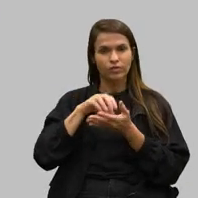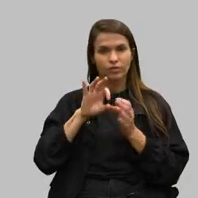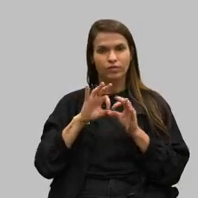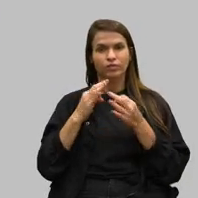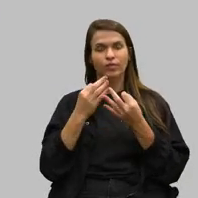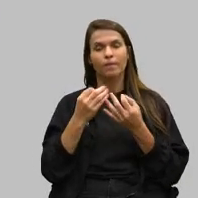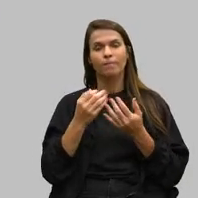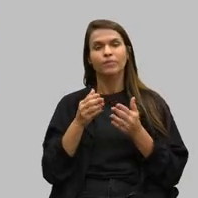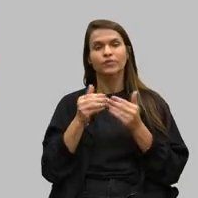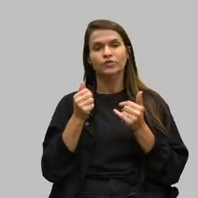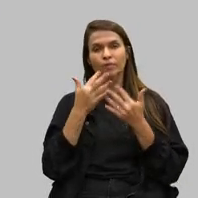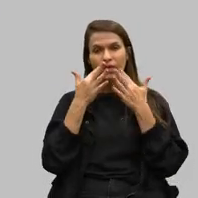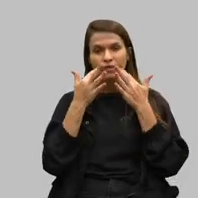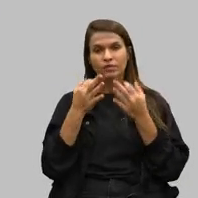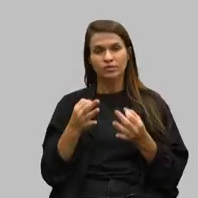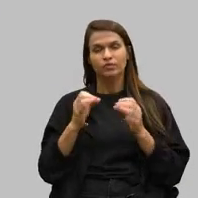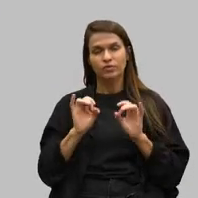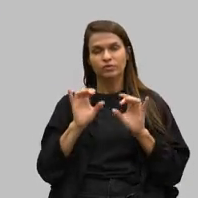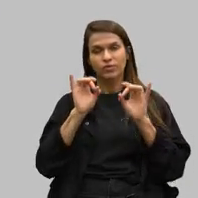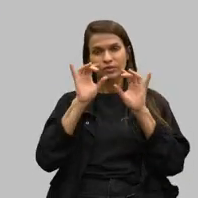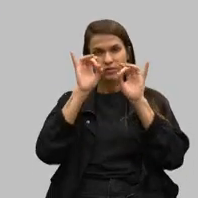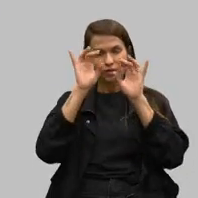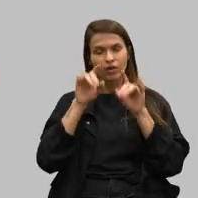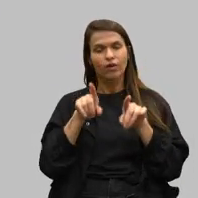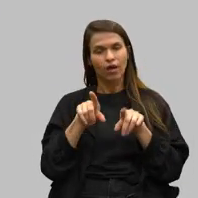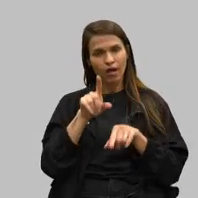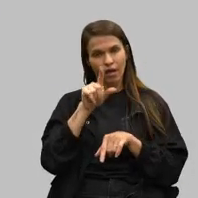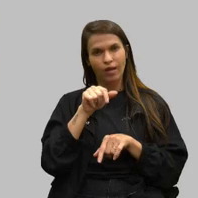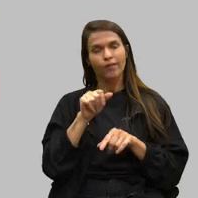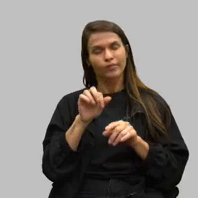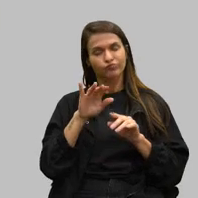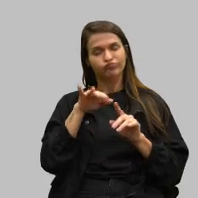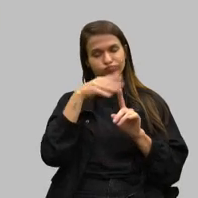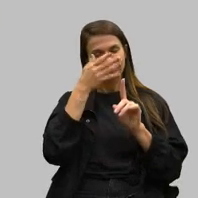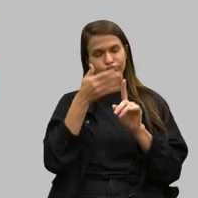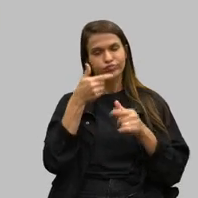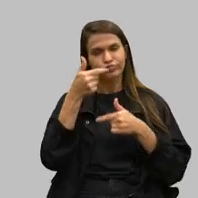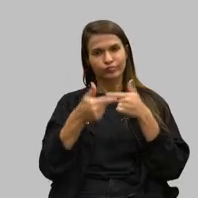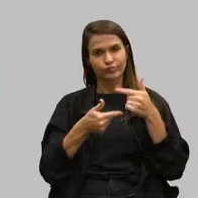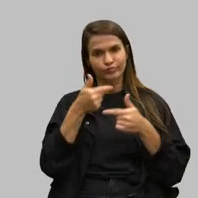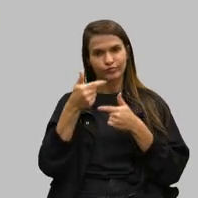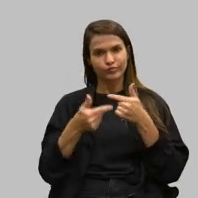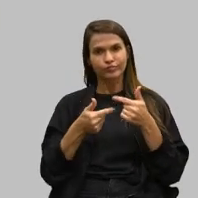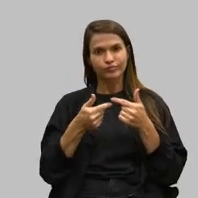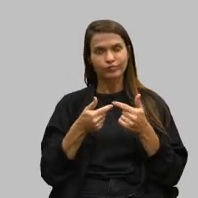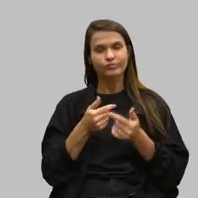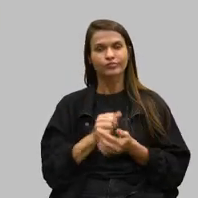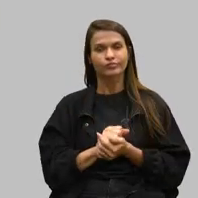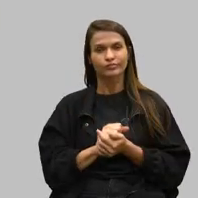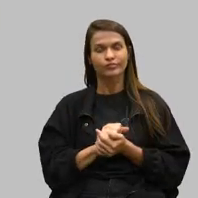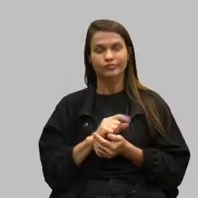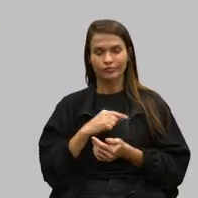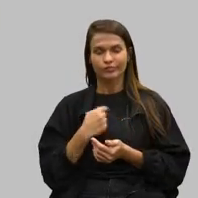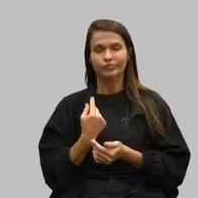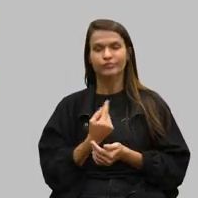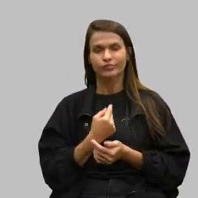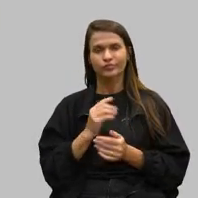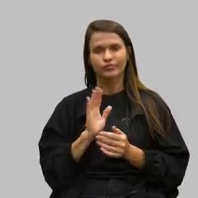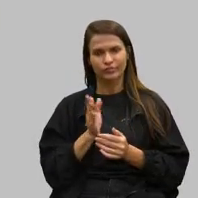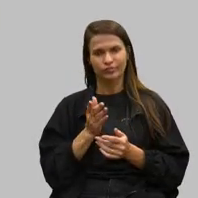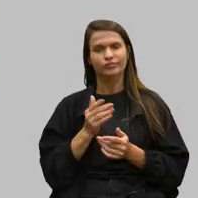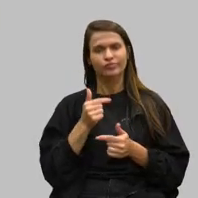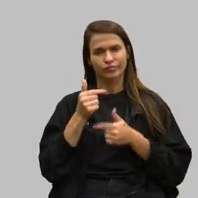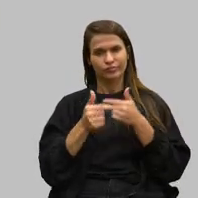atenção especial. Mas é mais para enaltecer mesmo o trabalho, eu e a Arv, que temos aí já muito mandato,